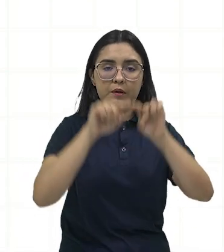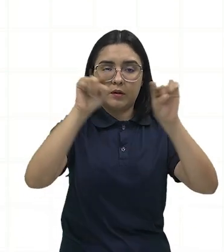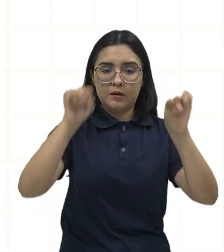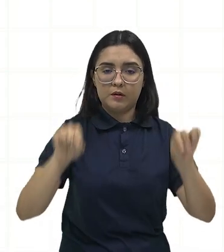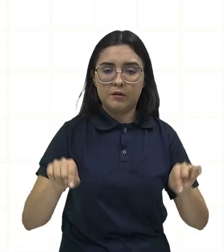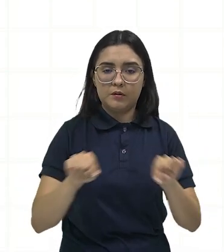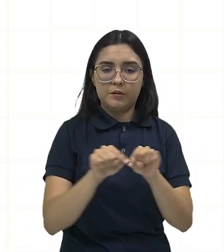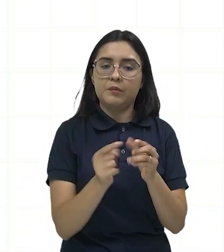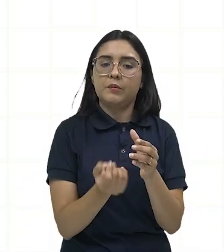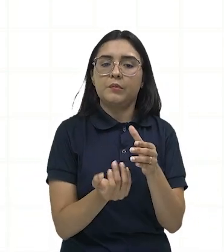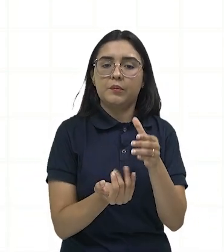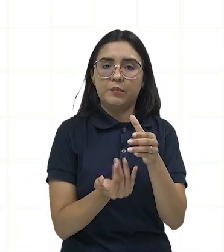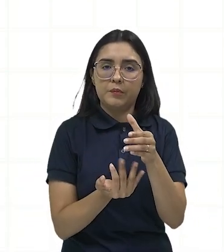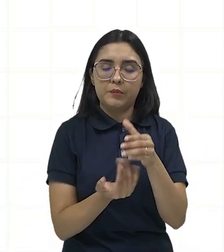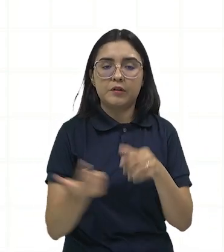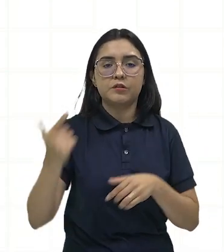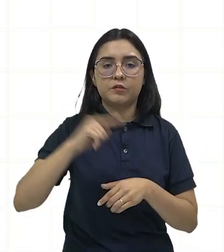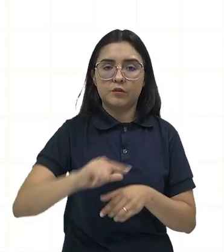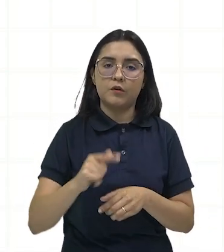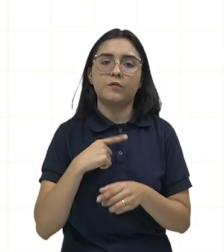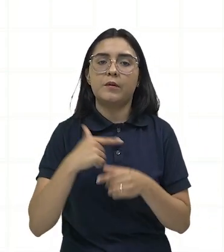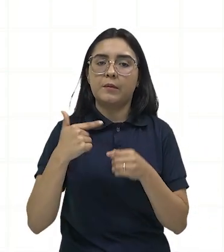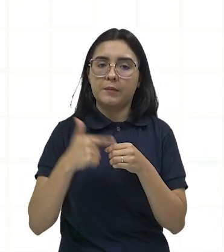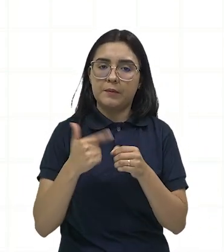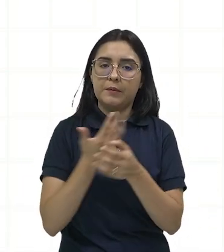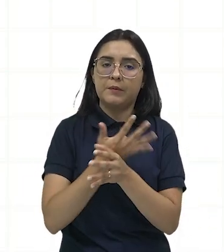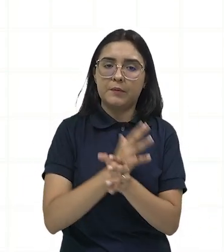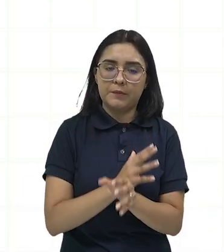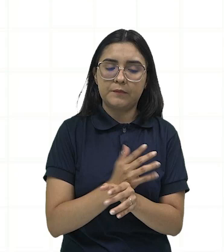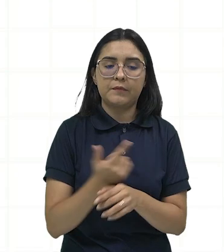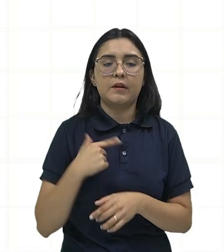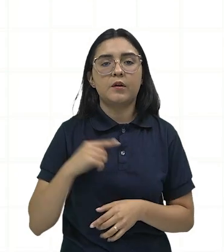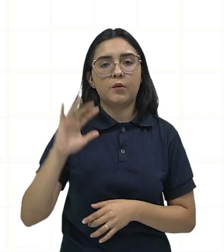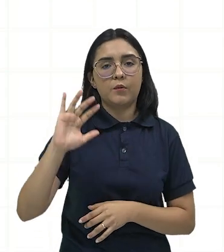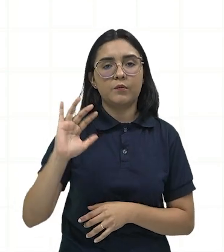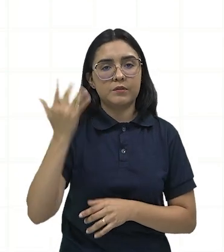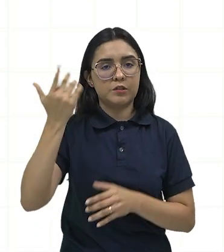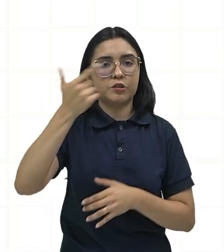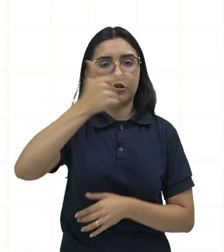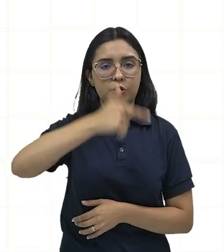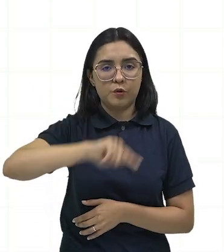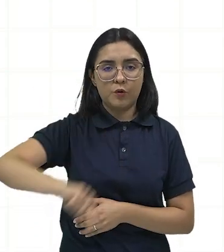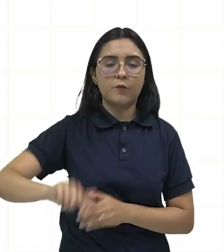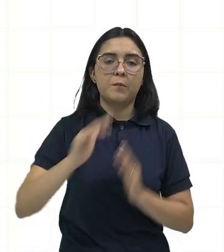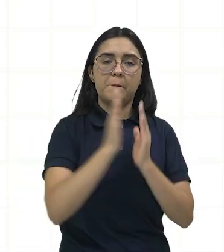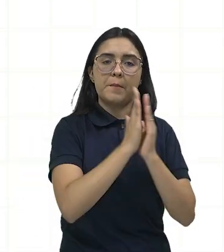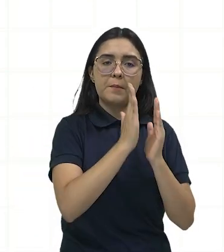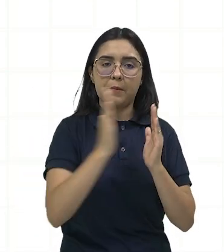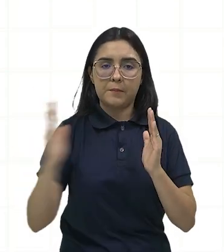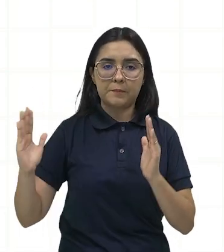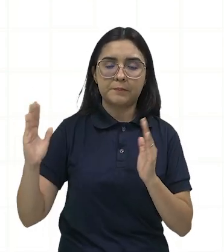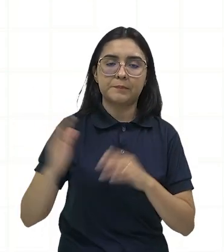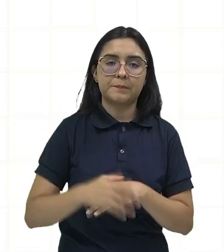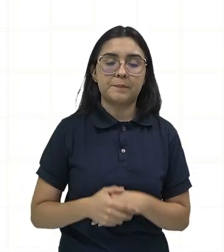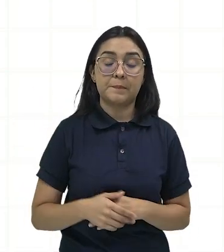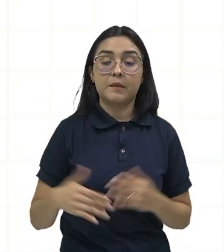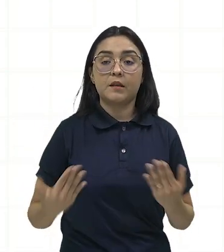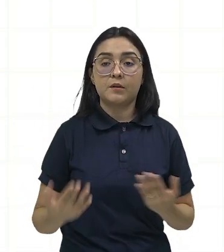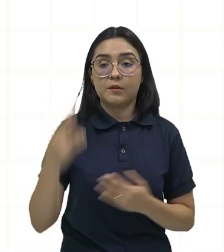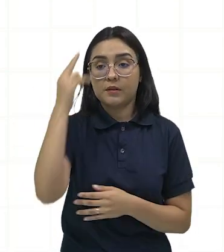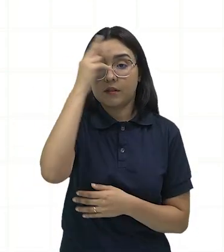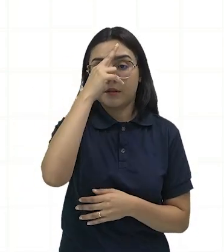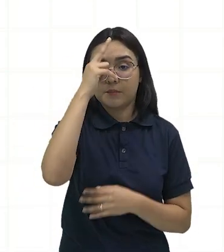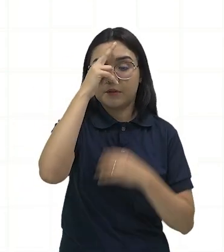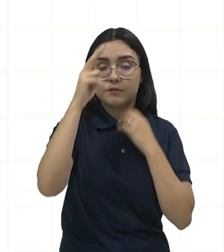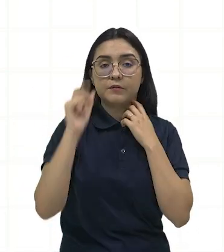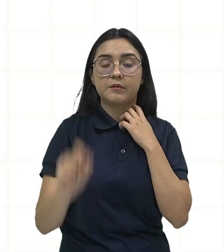queima de mais combustíveis fósseis, tudo vai ocorrer normalmente. Lembrando que, olha,